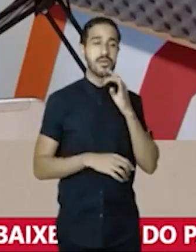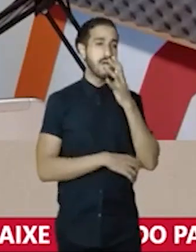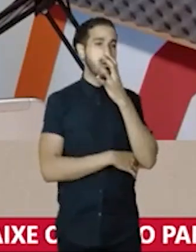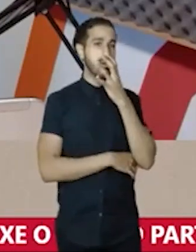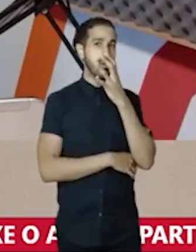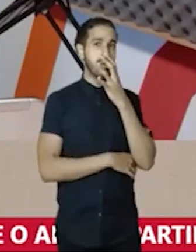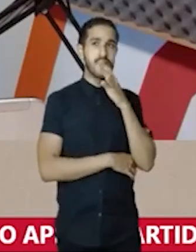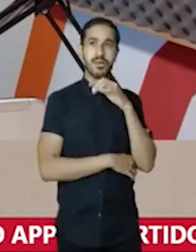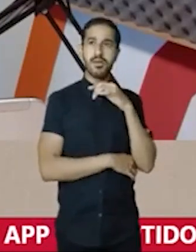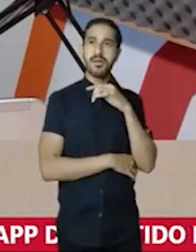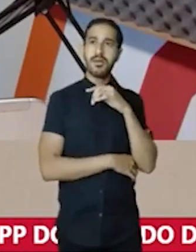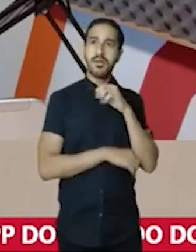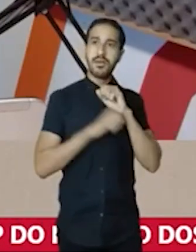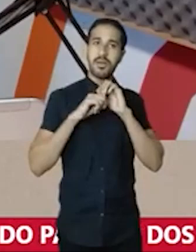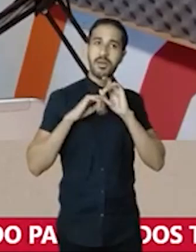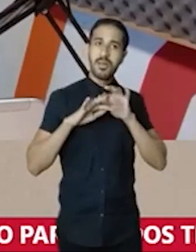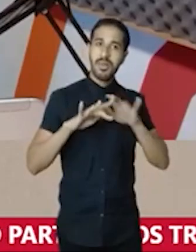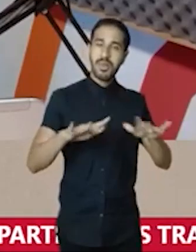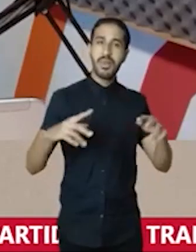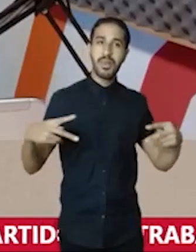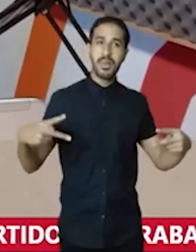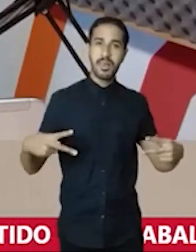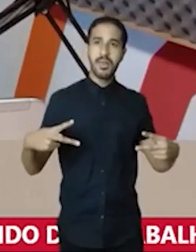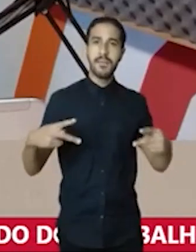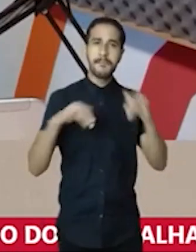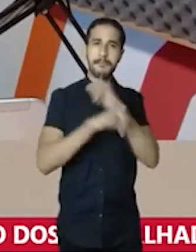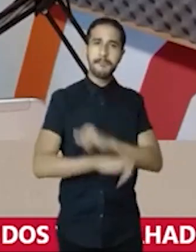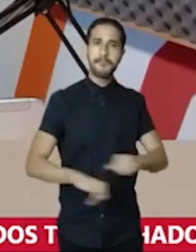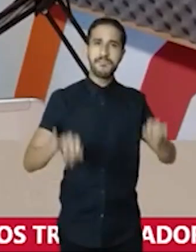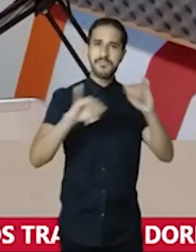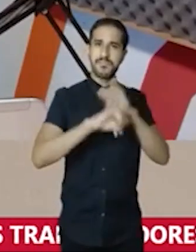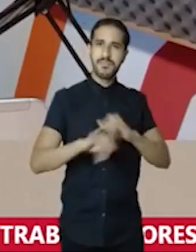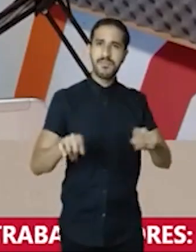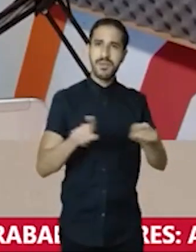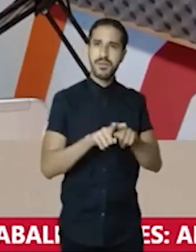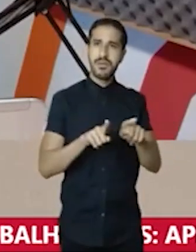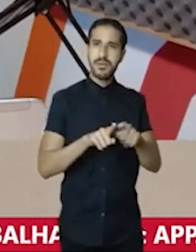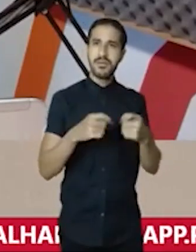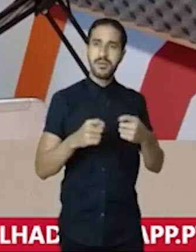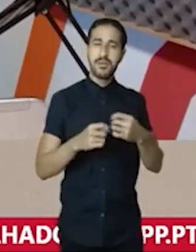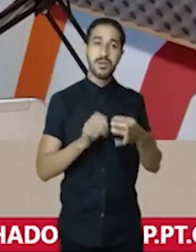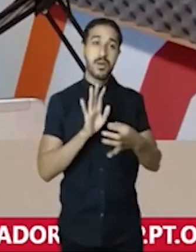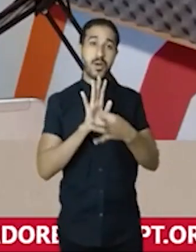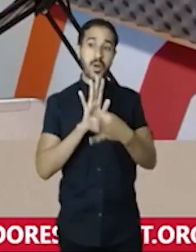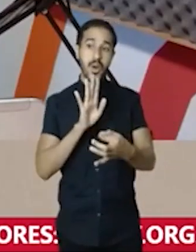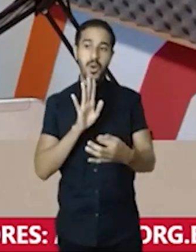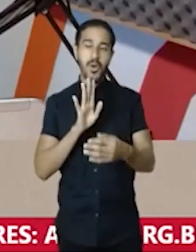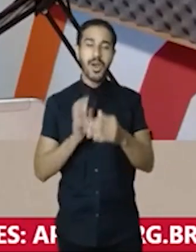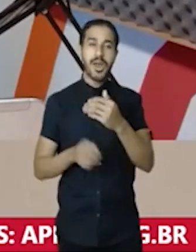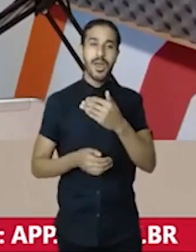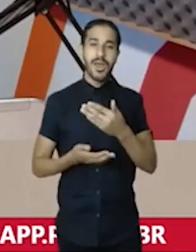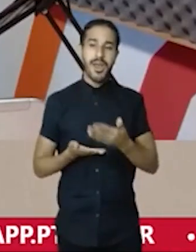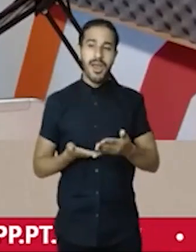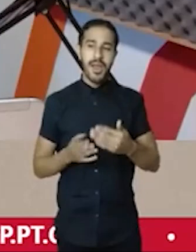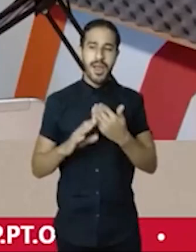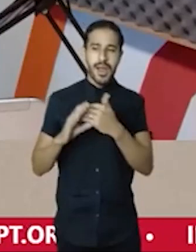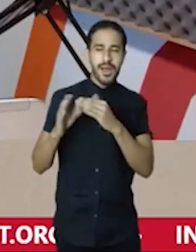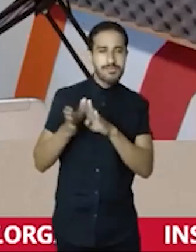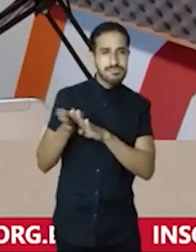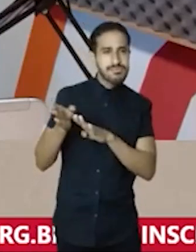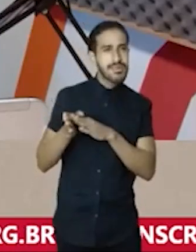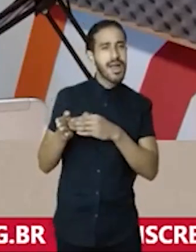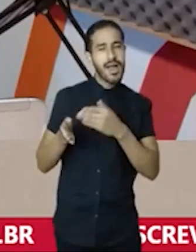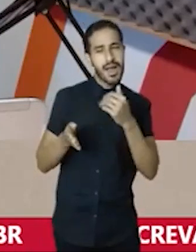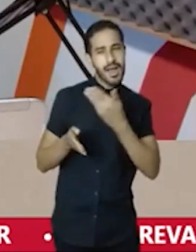assistir a gente, não. Vou compartilhar, tem que divulgar, tem que sugerir para o amigo, mas sugerir com aquele carinho, com